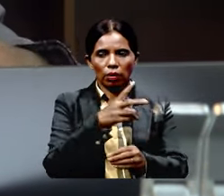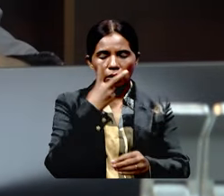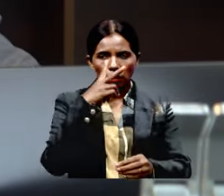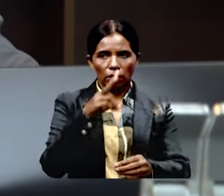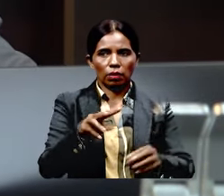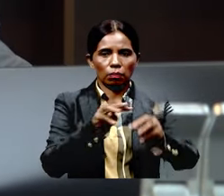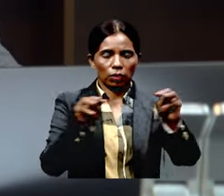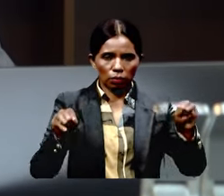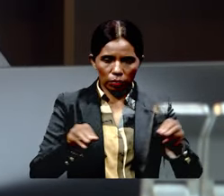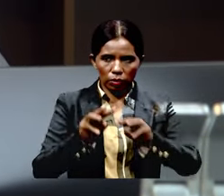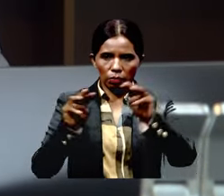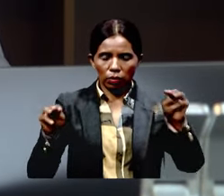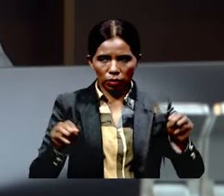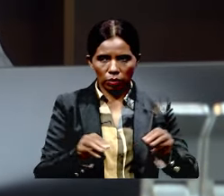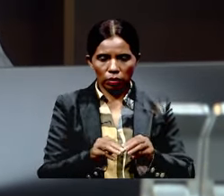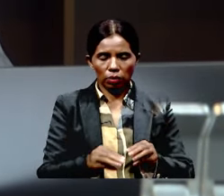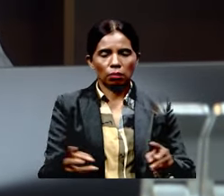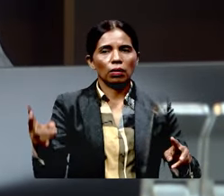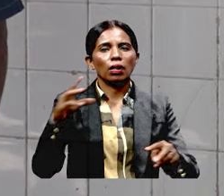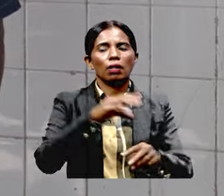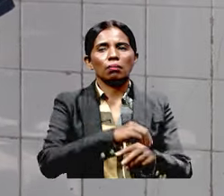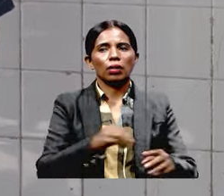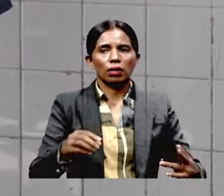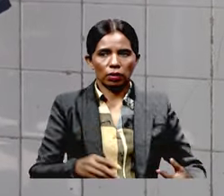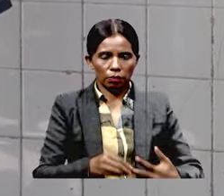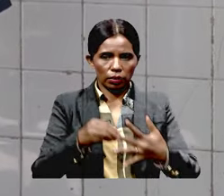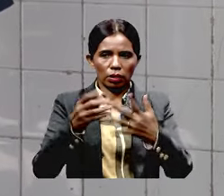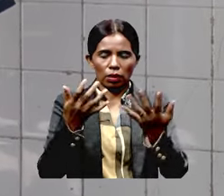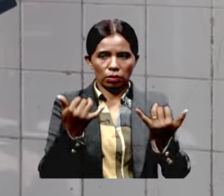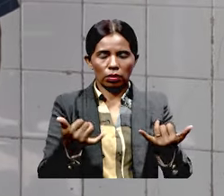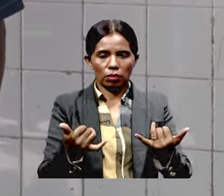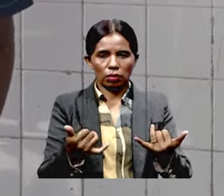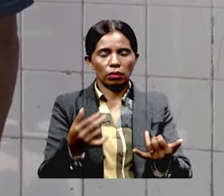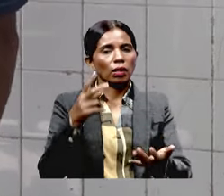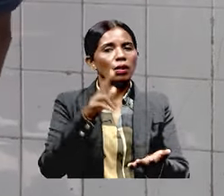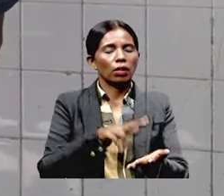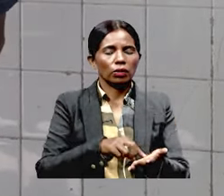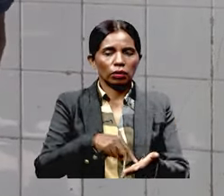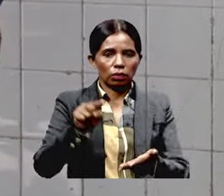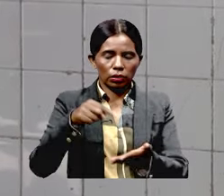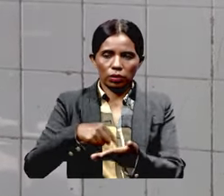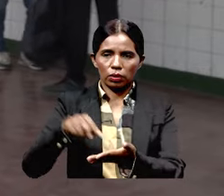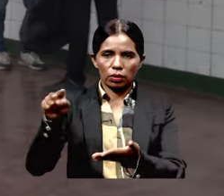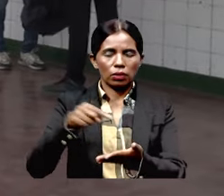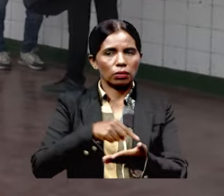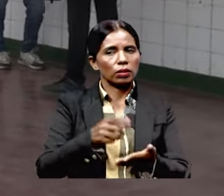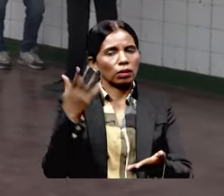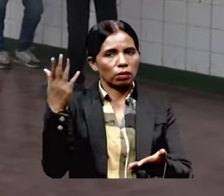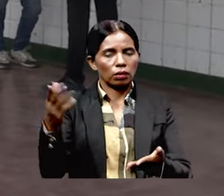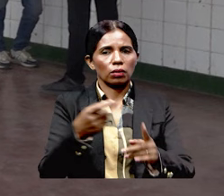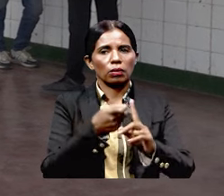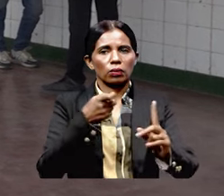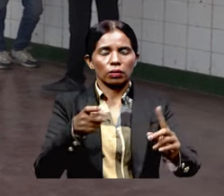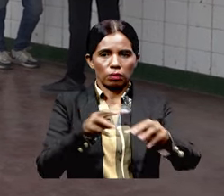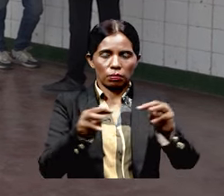halé município mas bar regime especial e agora tu hal correção curizi né sei curizi é né ba